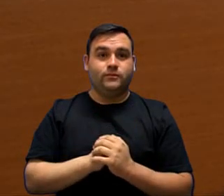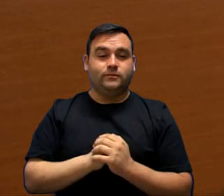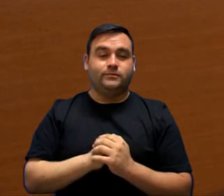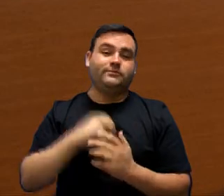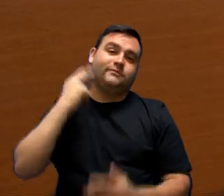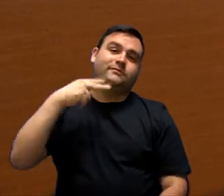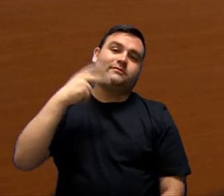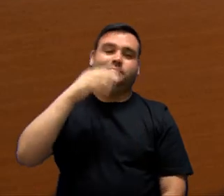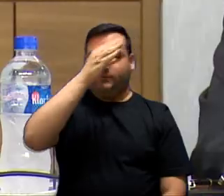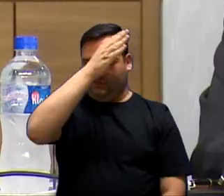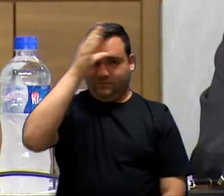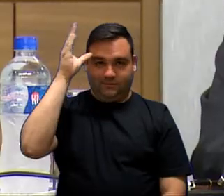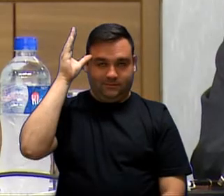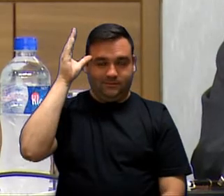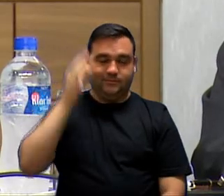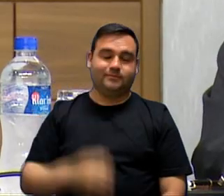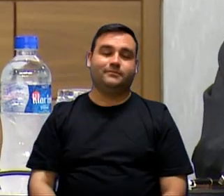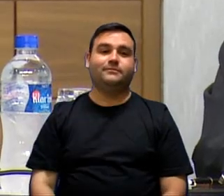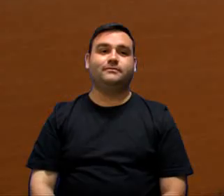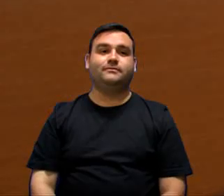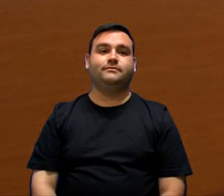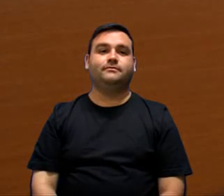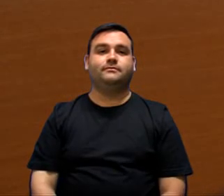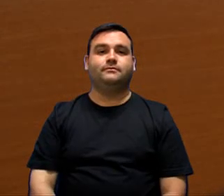pela vereadora Cíntia de Almeida.